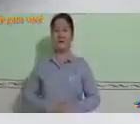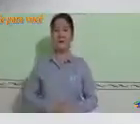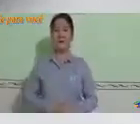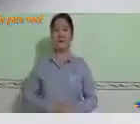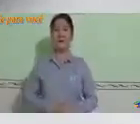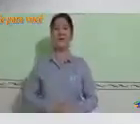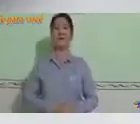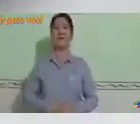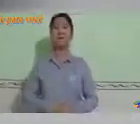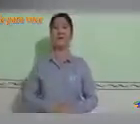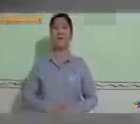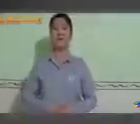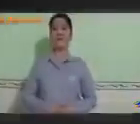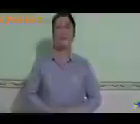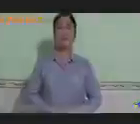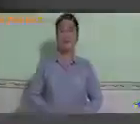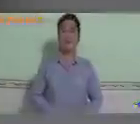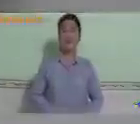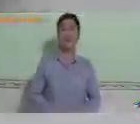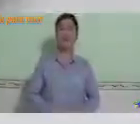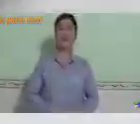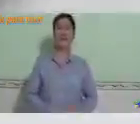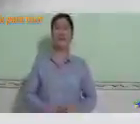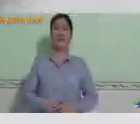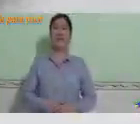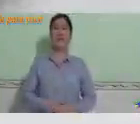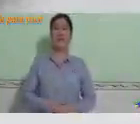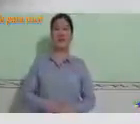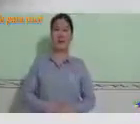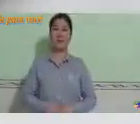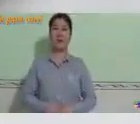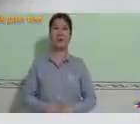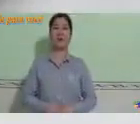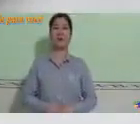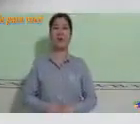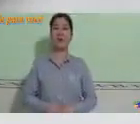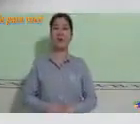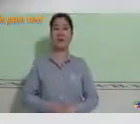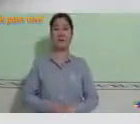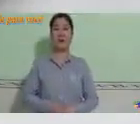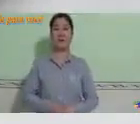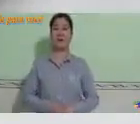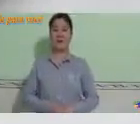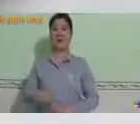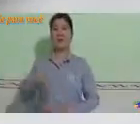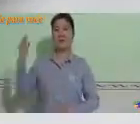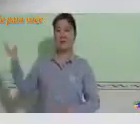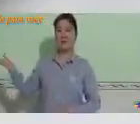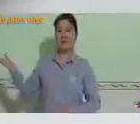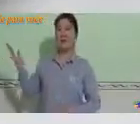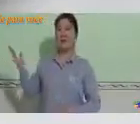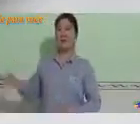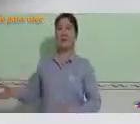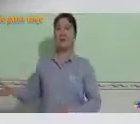No sexto dia, deve ser D S C A R T A R 250 G D A M A S S A E A L